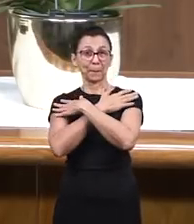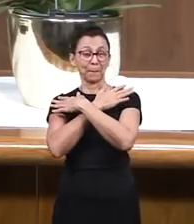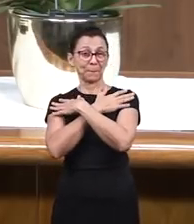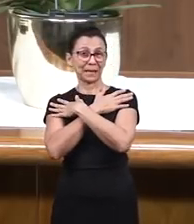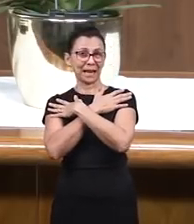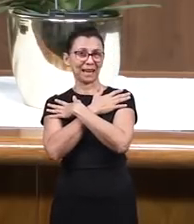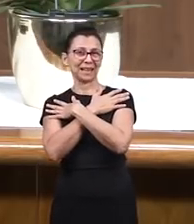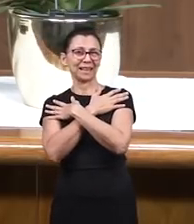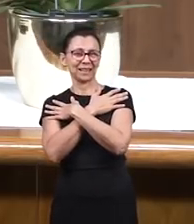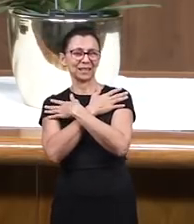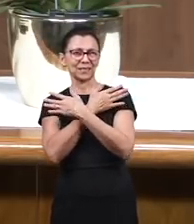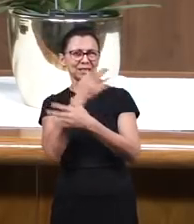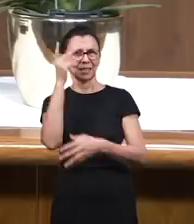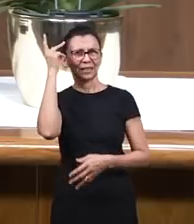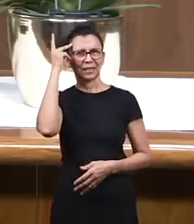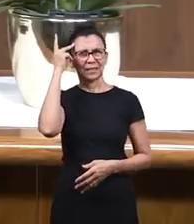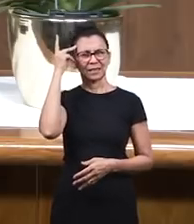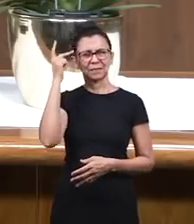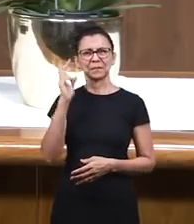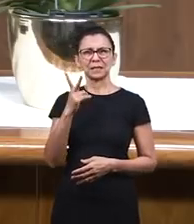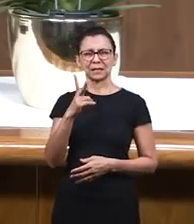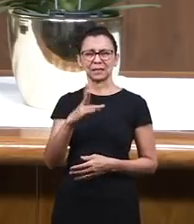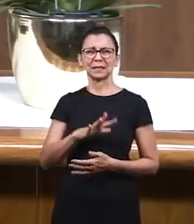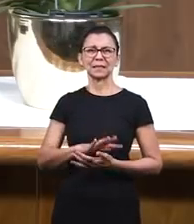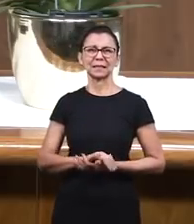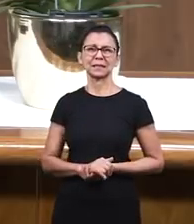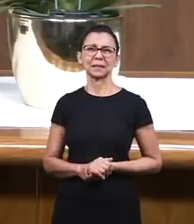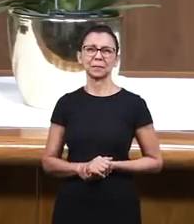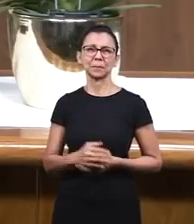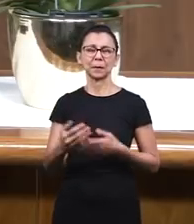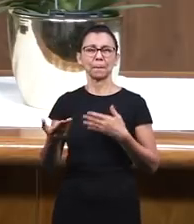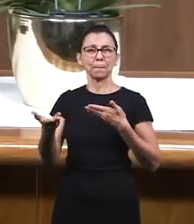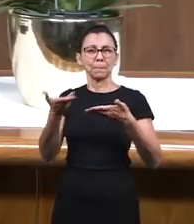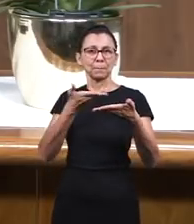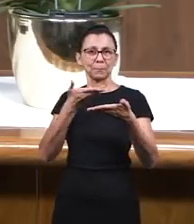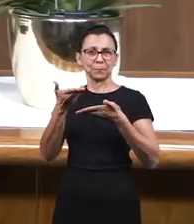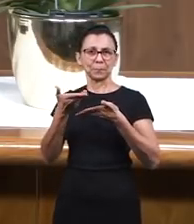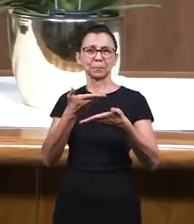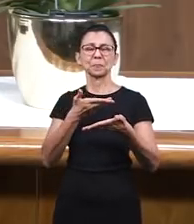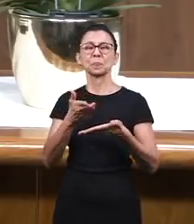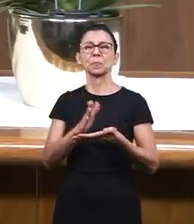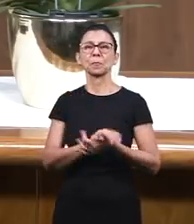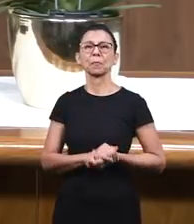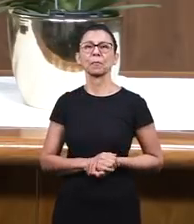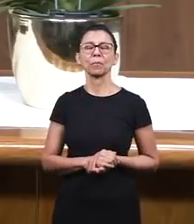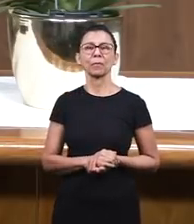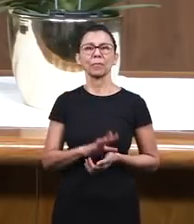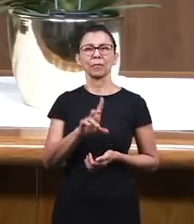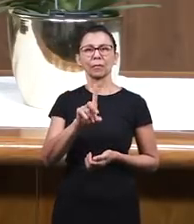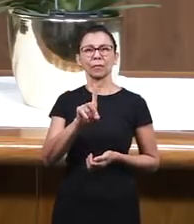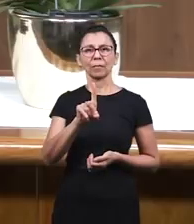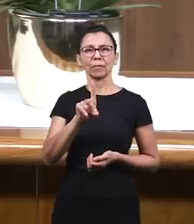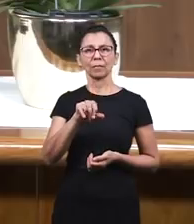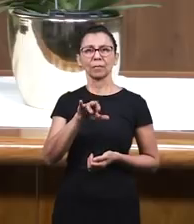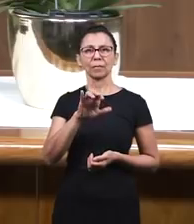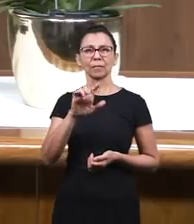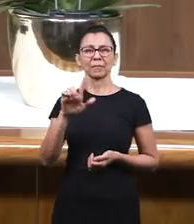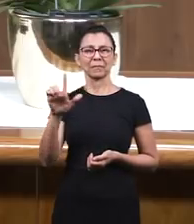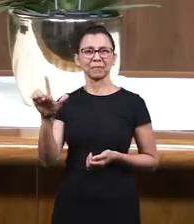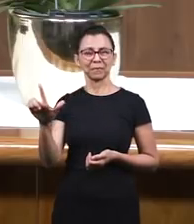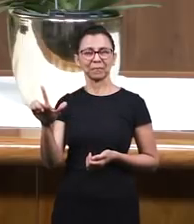sempre solícitos na participação. Um abraço especial ao pastor Daniel Santana, que também nos ajuda muito